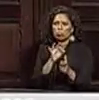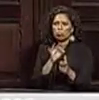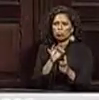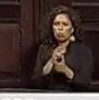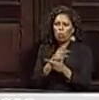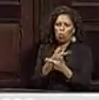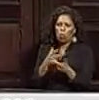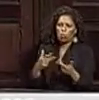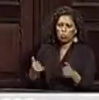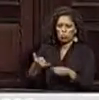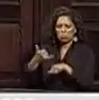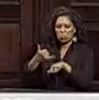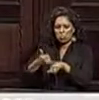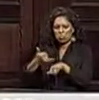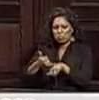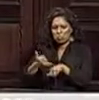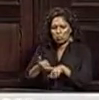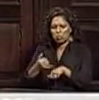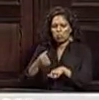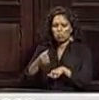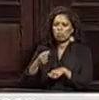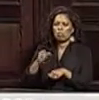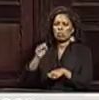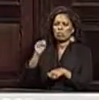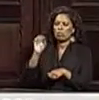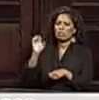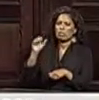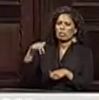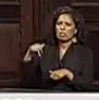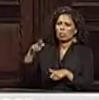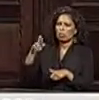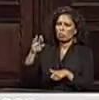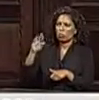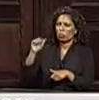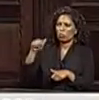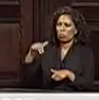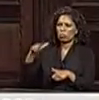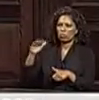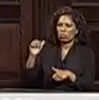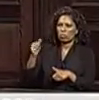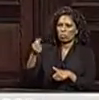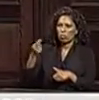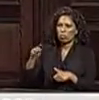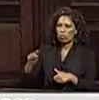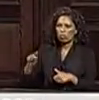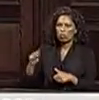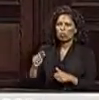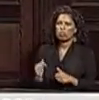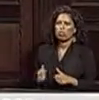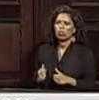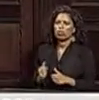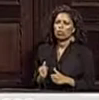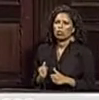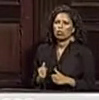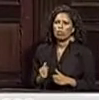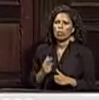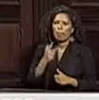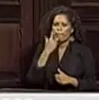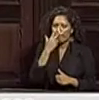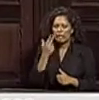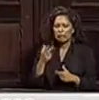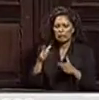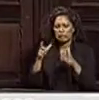do petróleo. Então, em primeiro lugar, deixar minha posição. Acho lamentável que o Rio de Janeiro esteja mergulhando no modelo